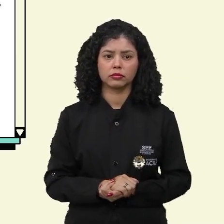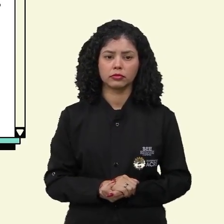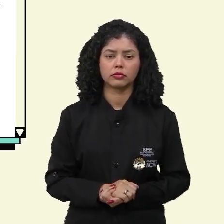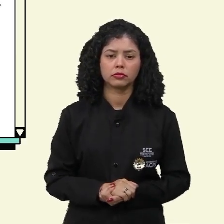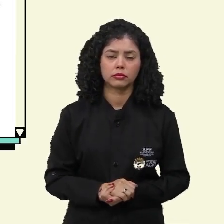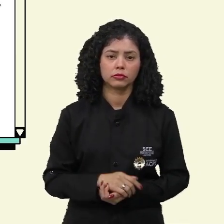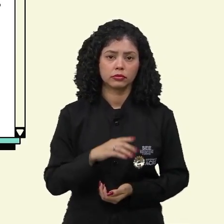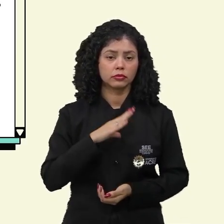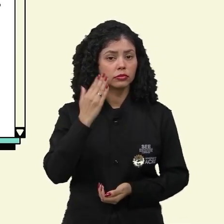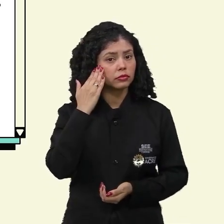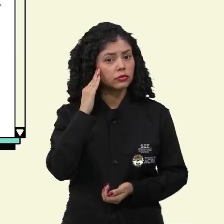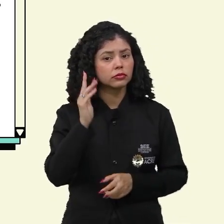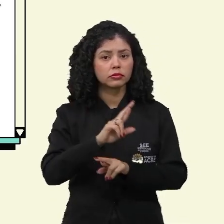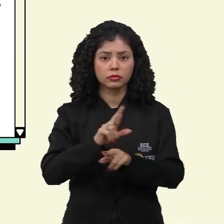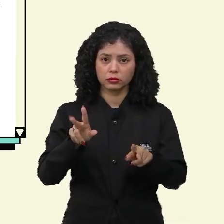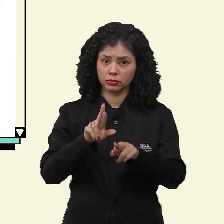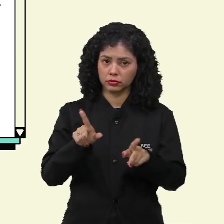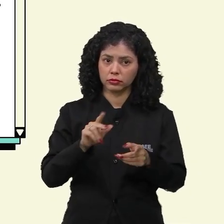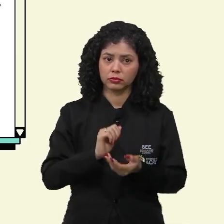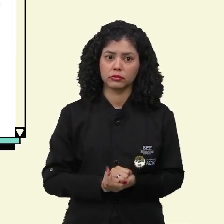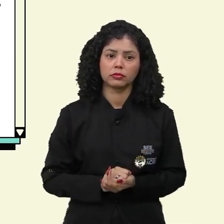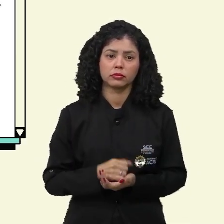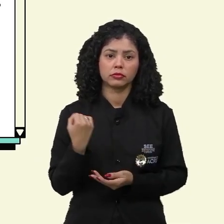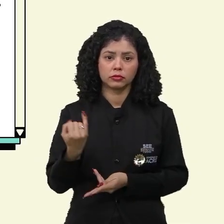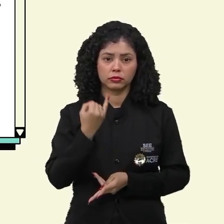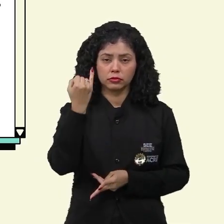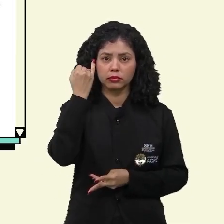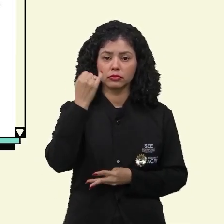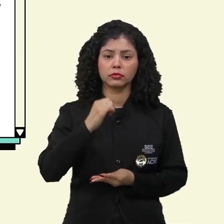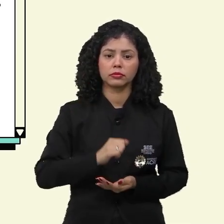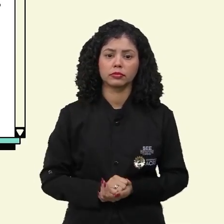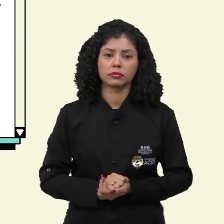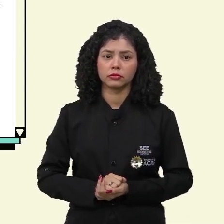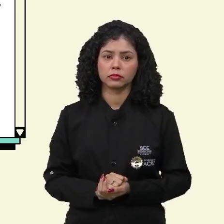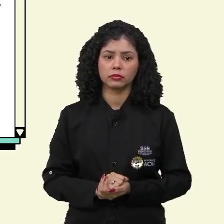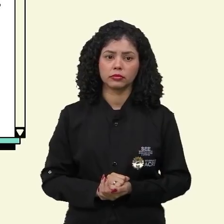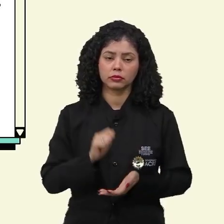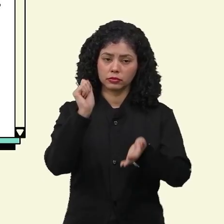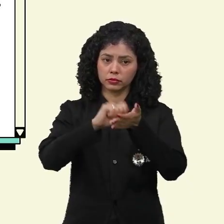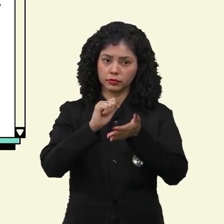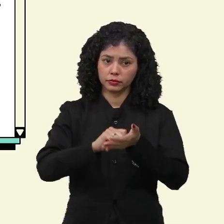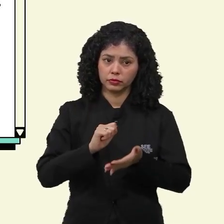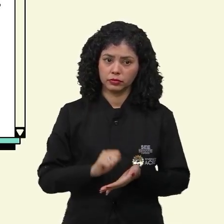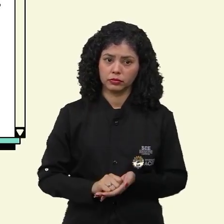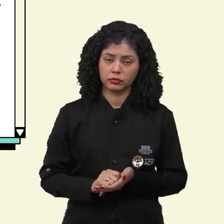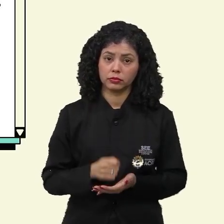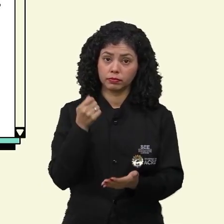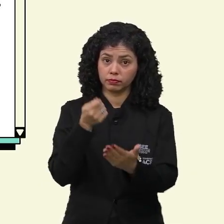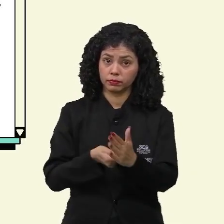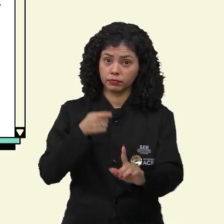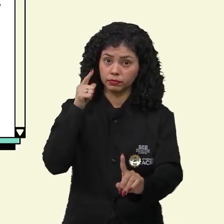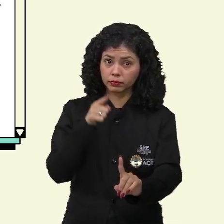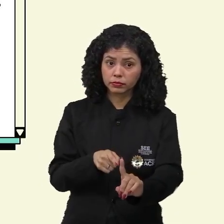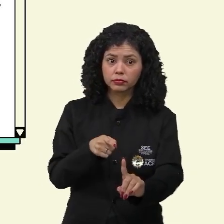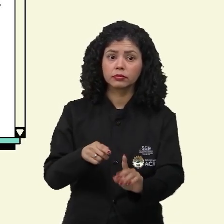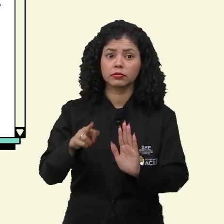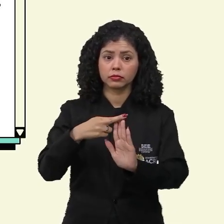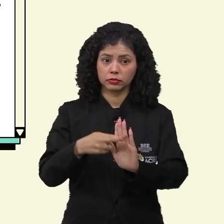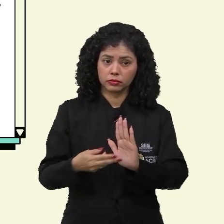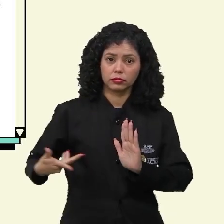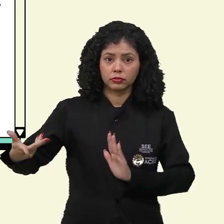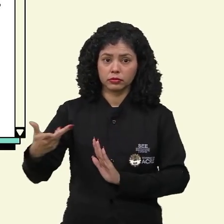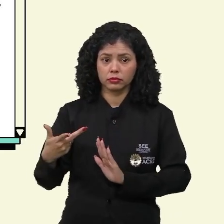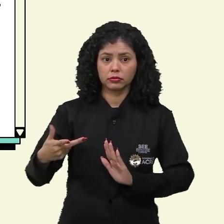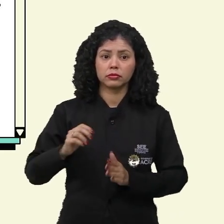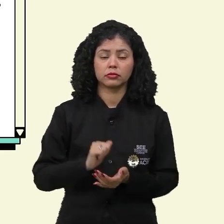Então, vamos compreender as diferenças essenciais entre as duas. A prescritiva impõe regras, é baseada